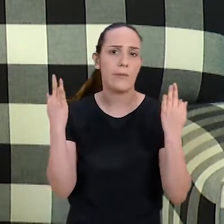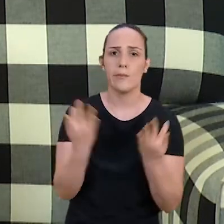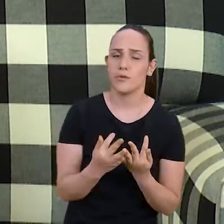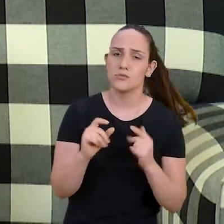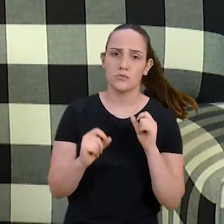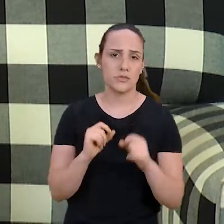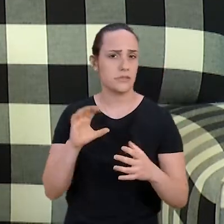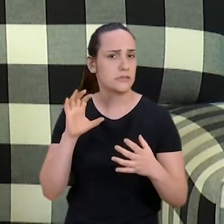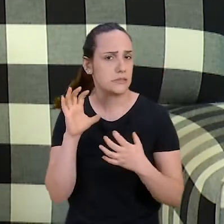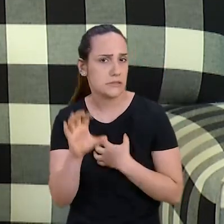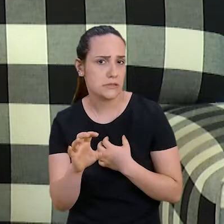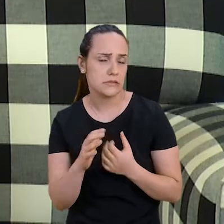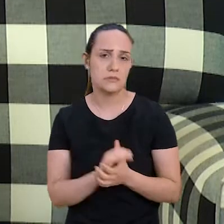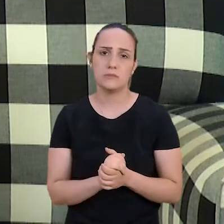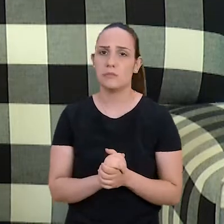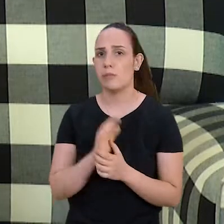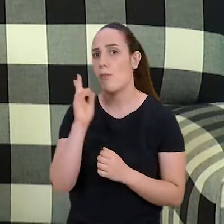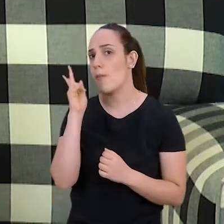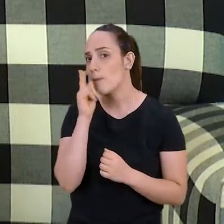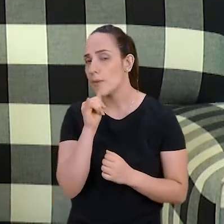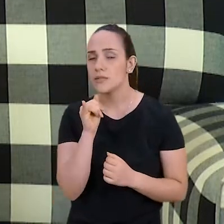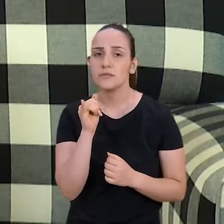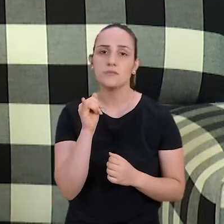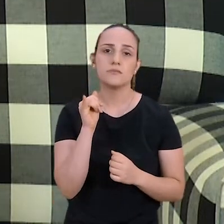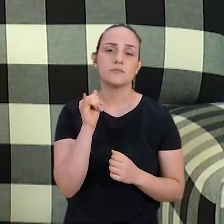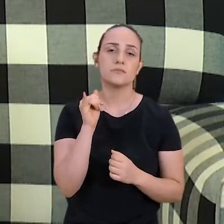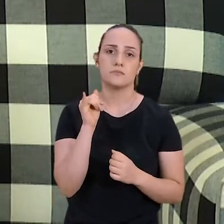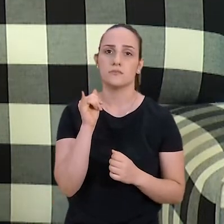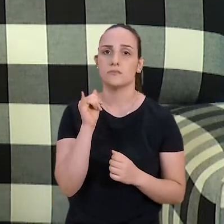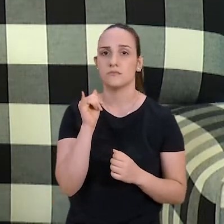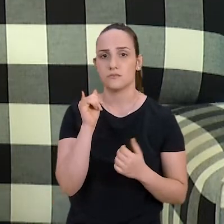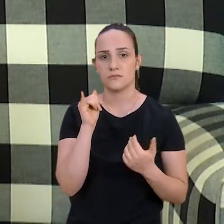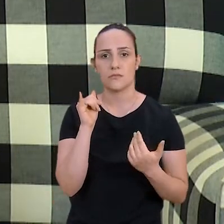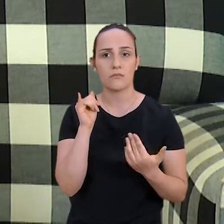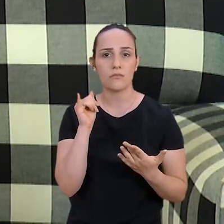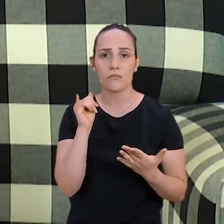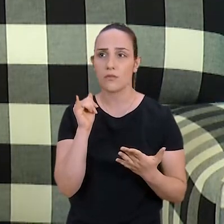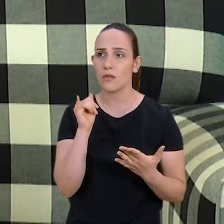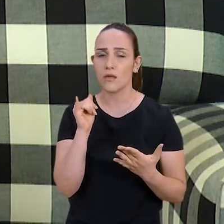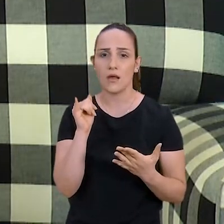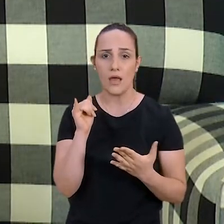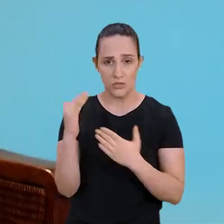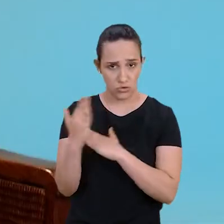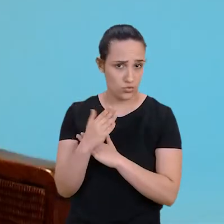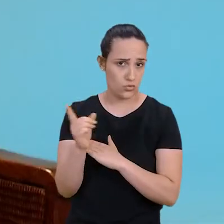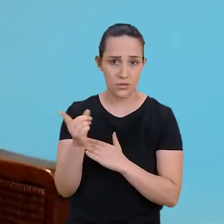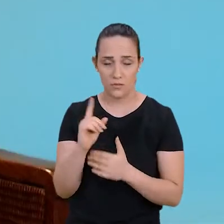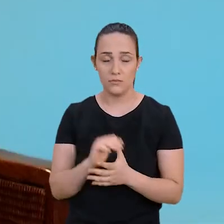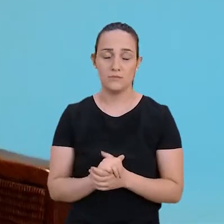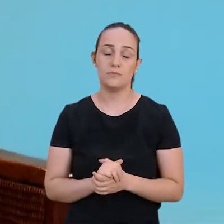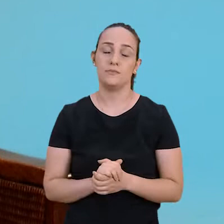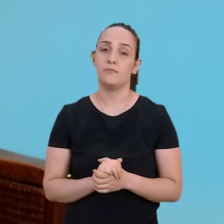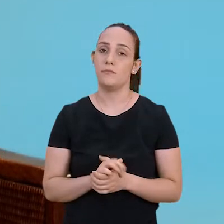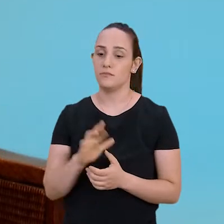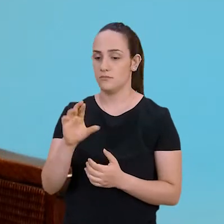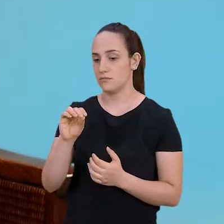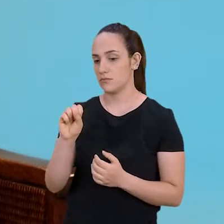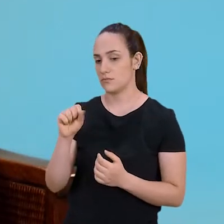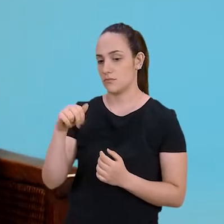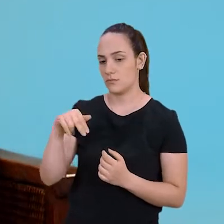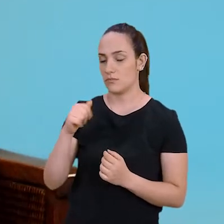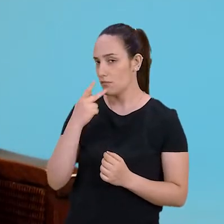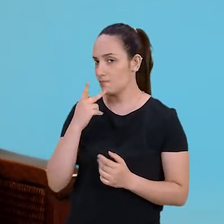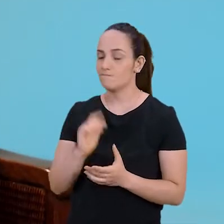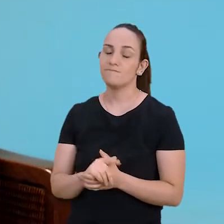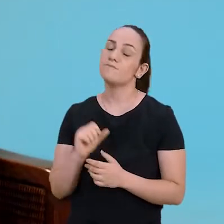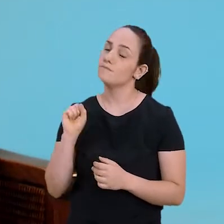que foi o pai da criança retomar, né? Começar uma nova vida. Mudou tudo, né? Mudou a